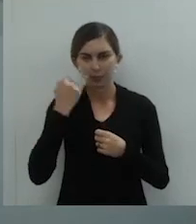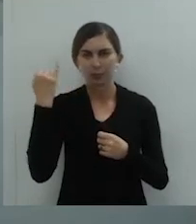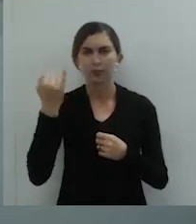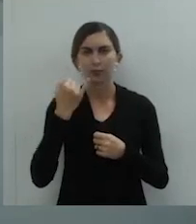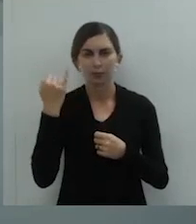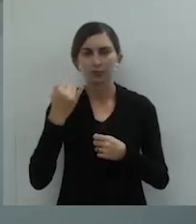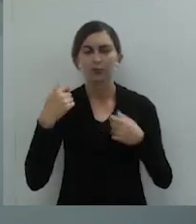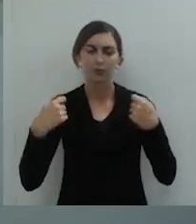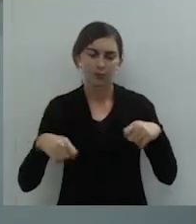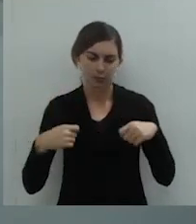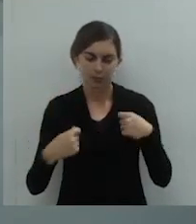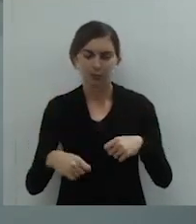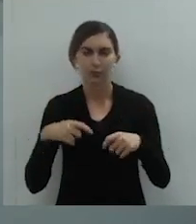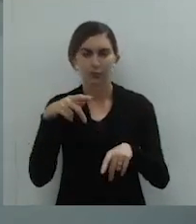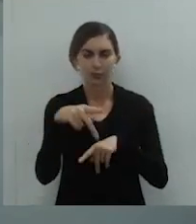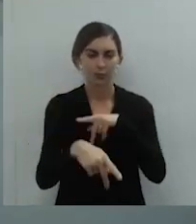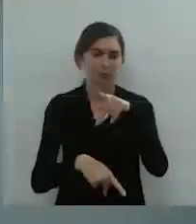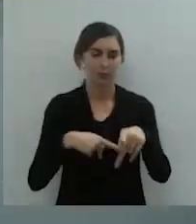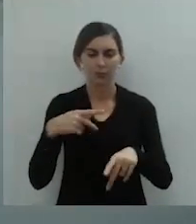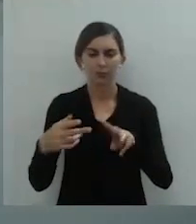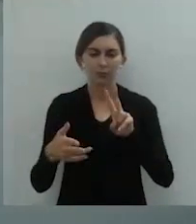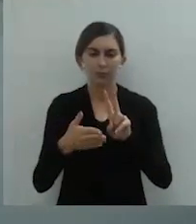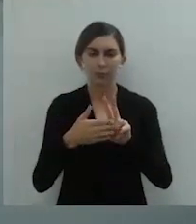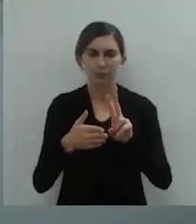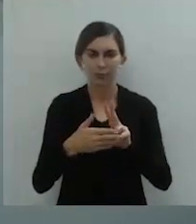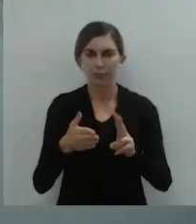importante e necessário para os povos indígenas